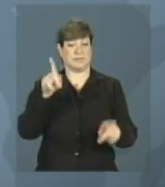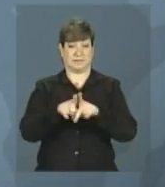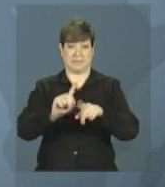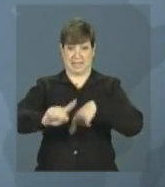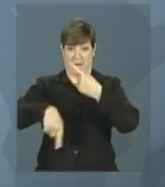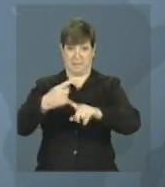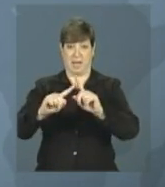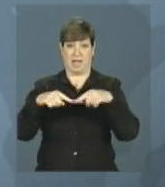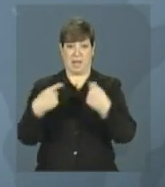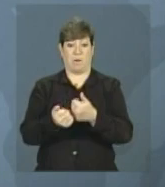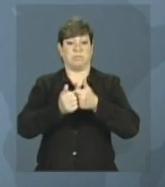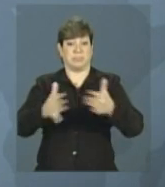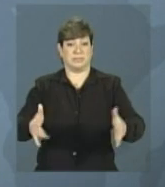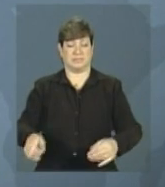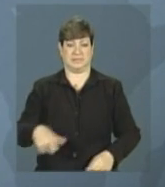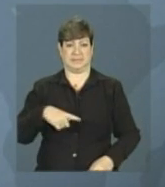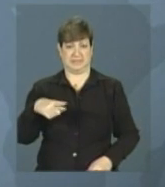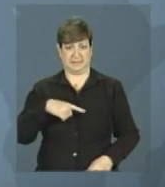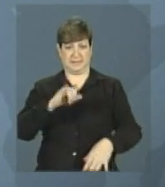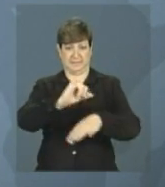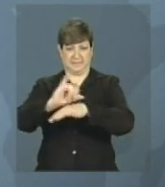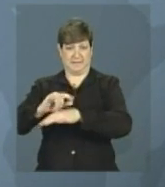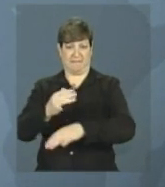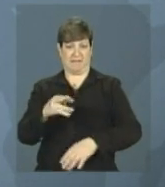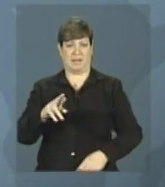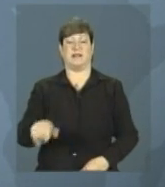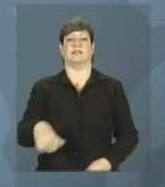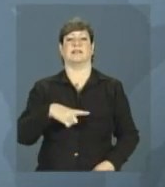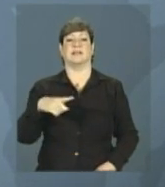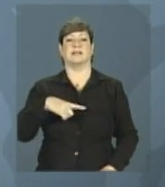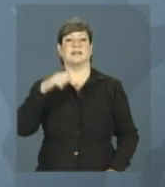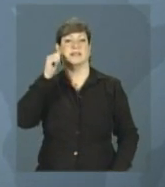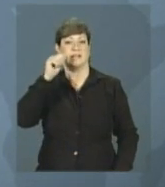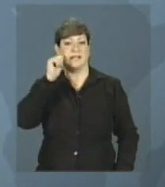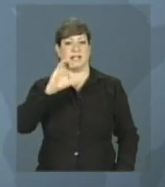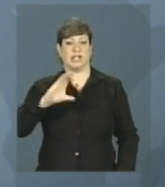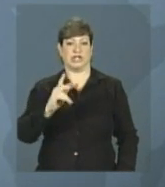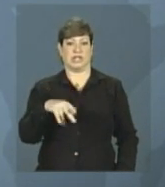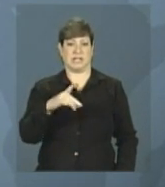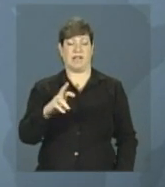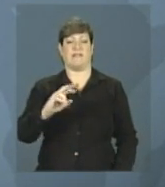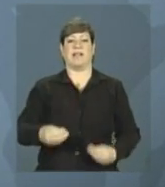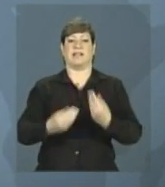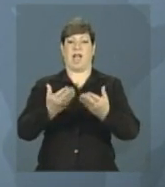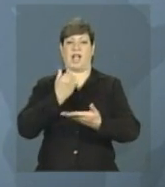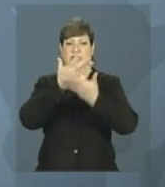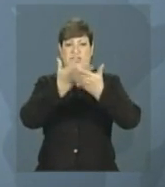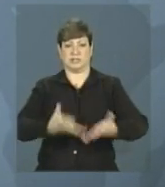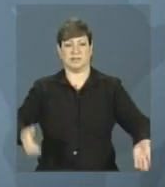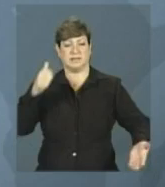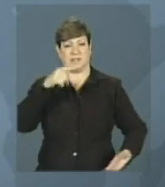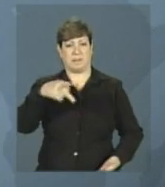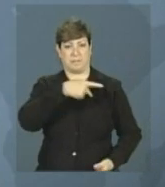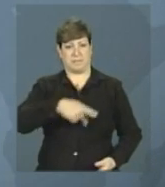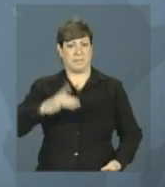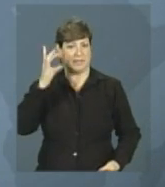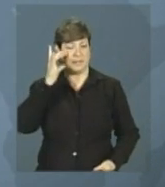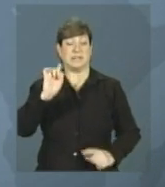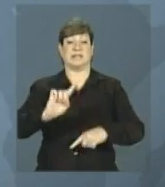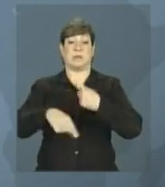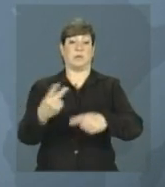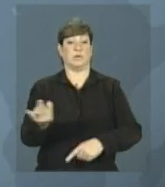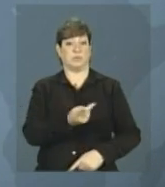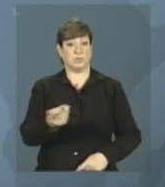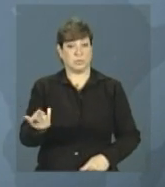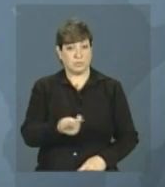após a cerimônia de abertura da Cebit, a chanceler Angela Merkel vai oferecer um jantar em homenagem à presidenta Dilma. Em seguida, as